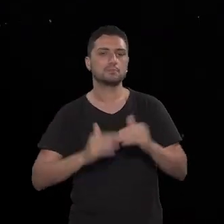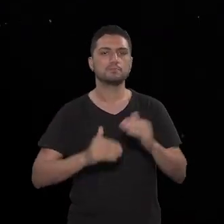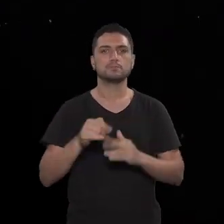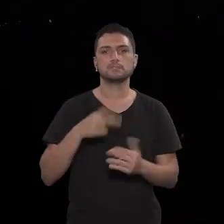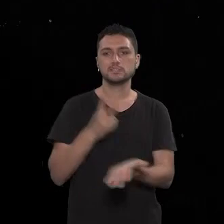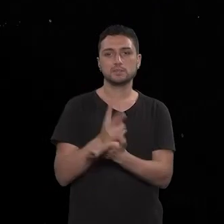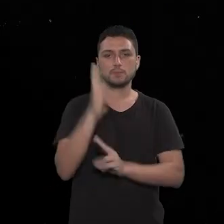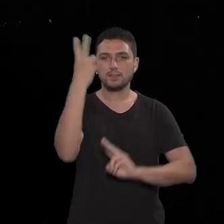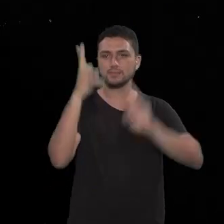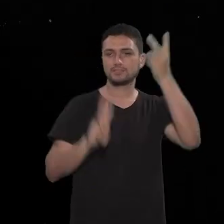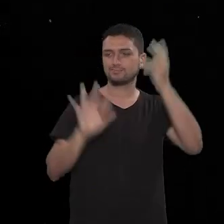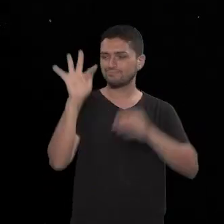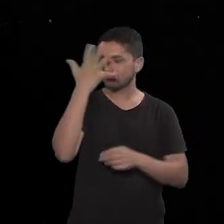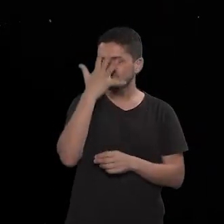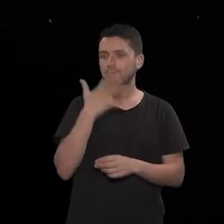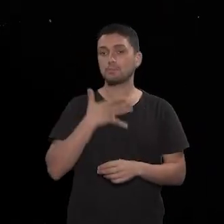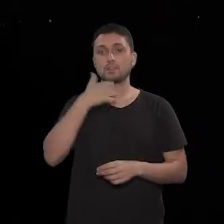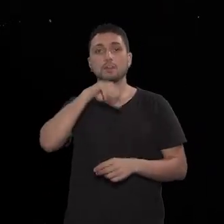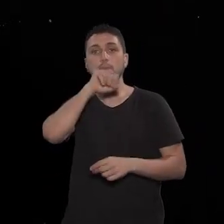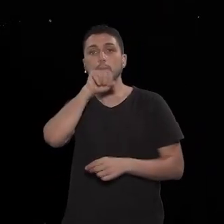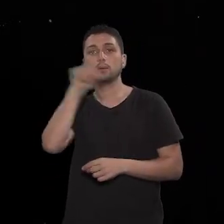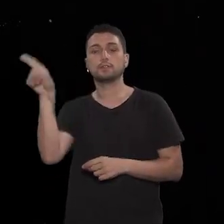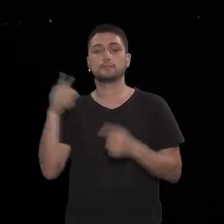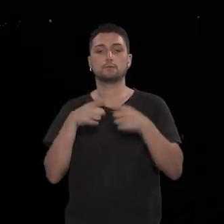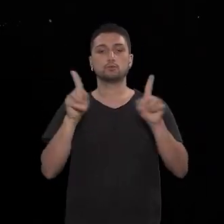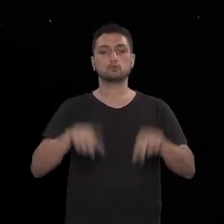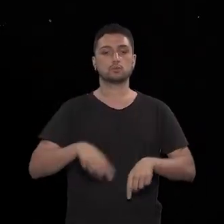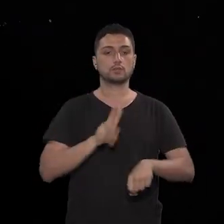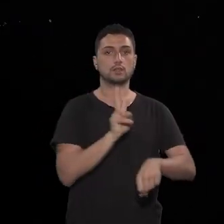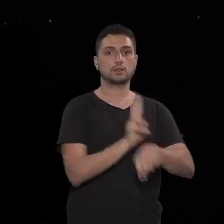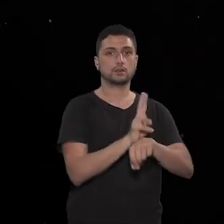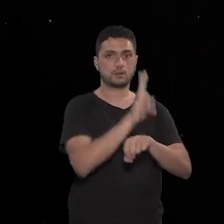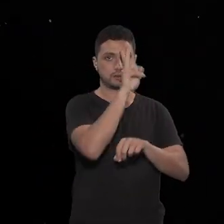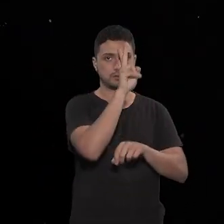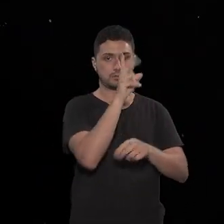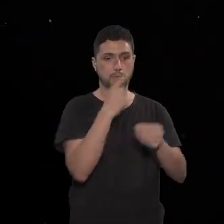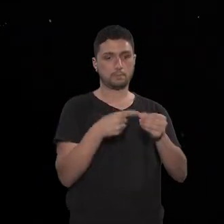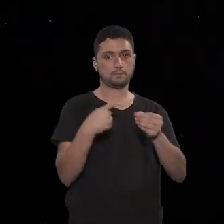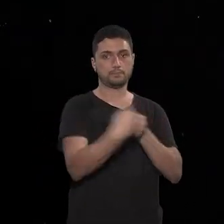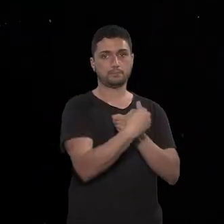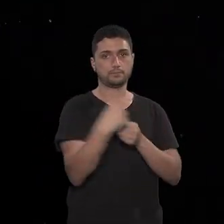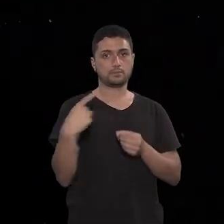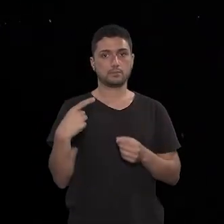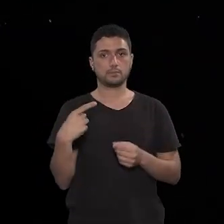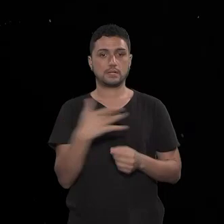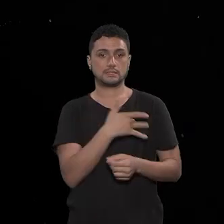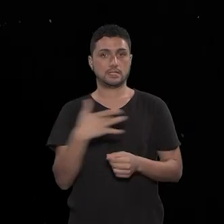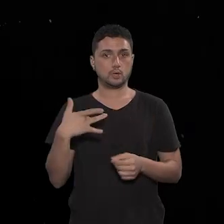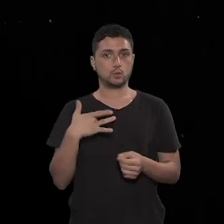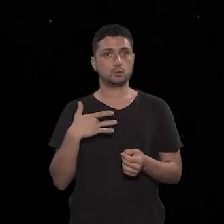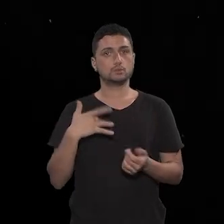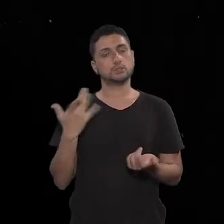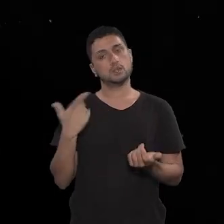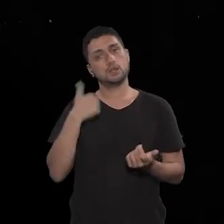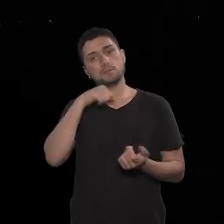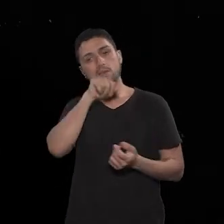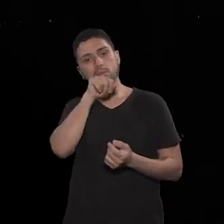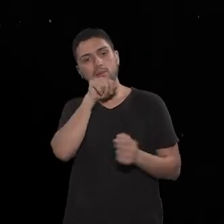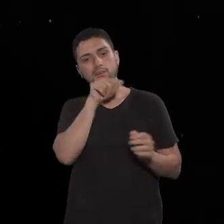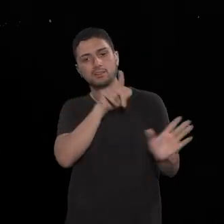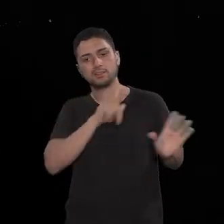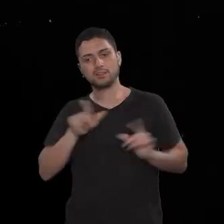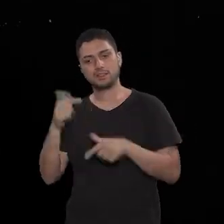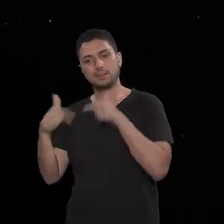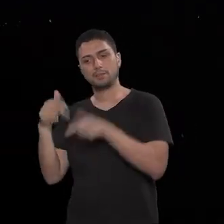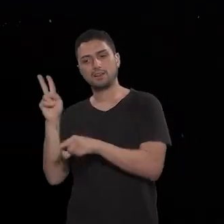bambista, e íamos em todos os carnavais, porque a minha mãe era funcionária municipal do pronto-socorro, e